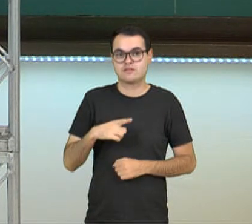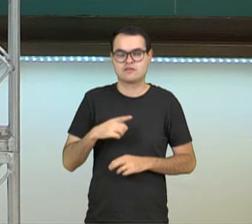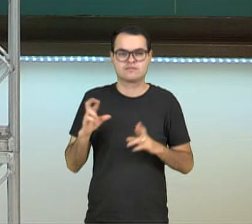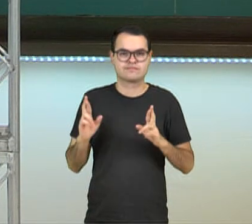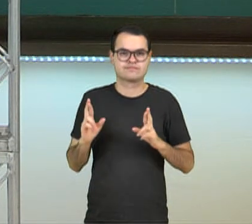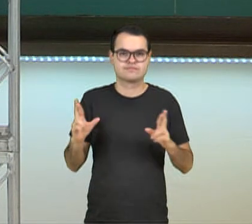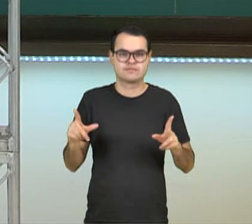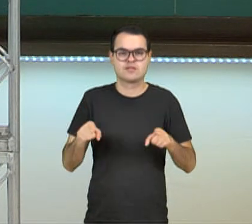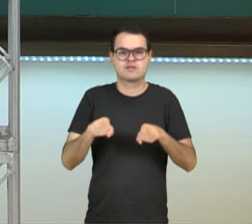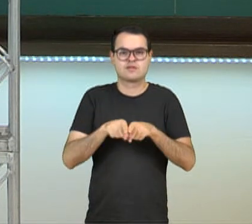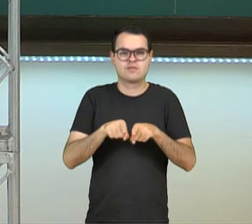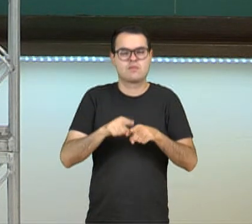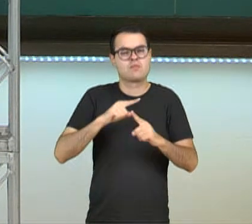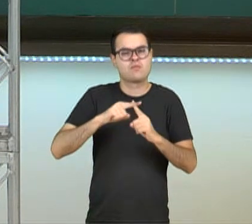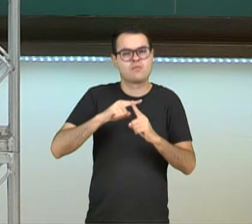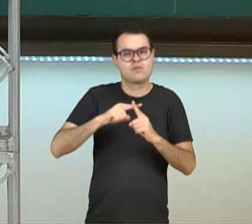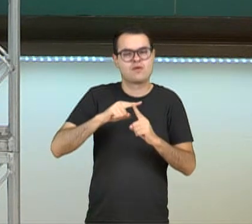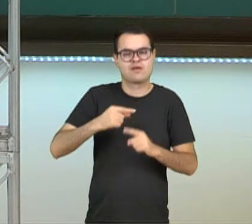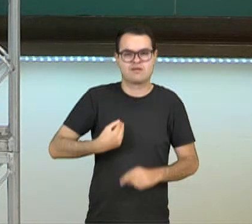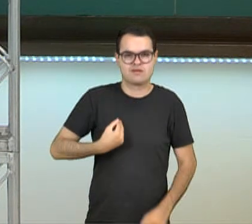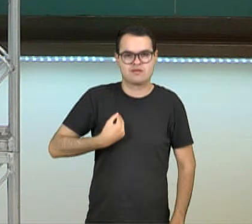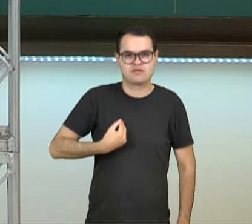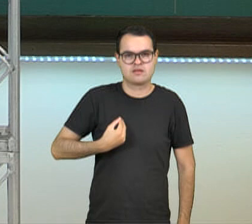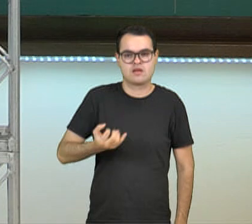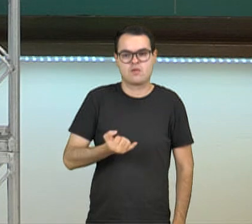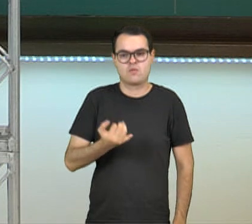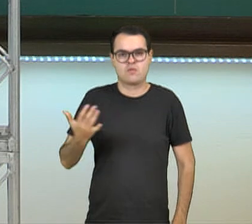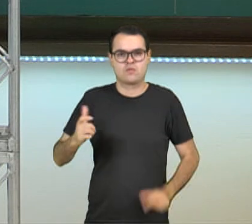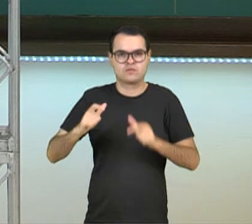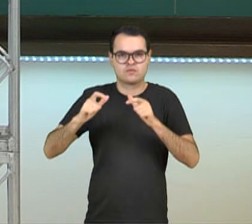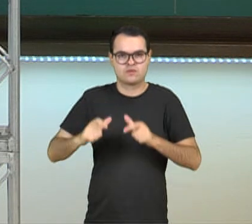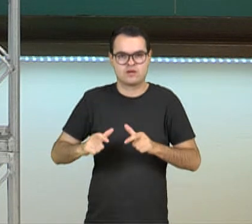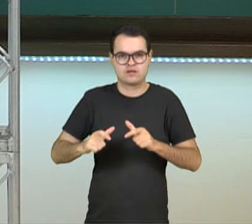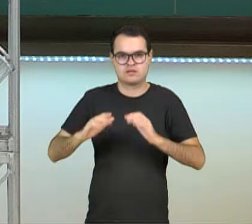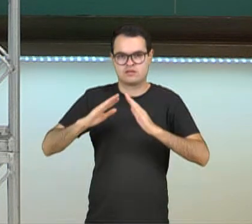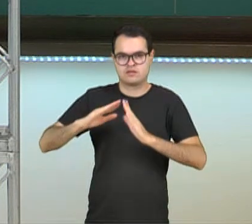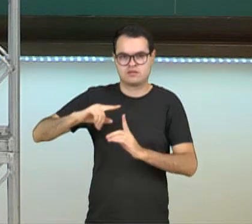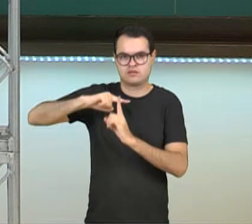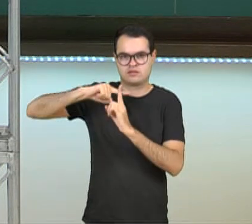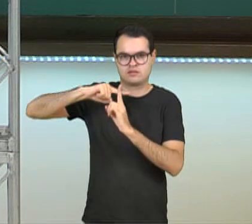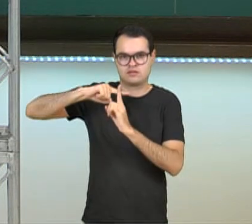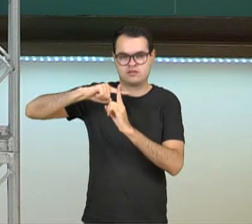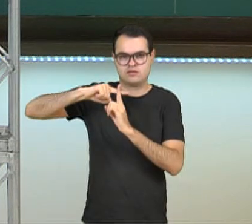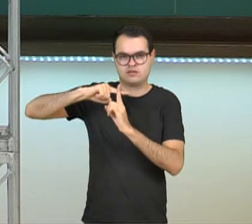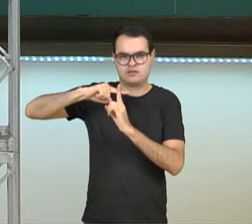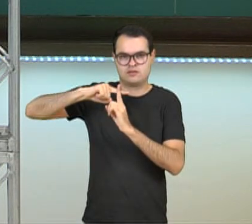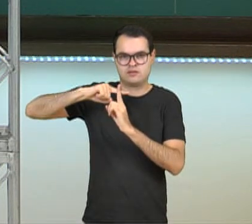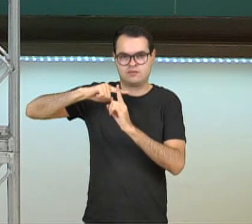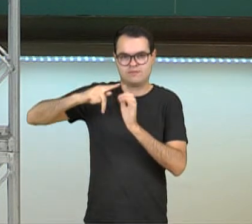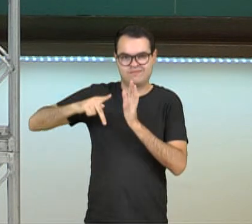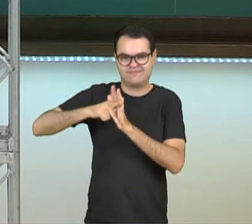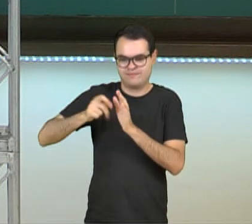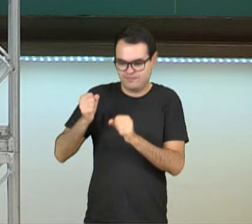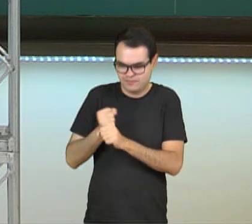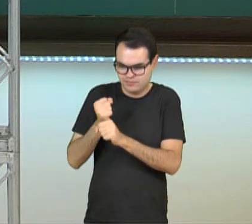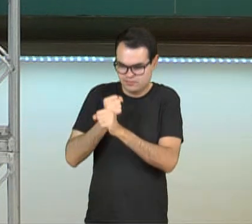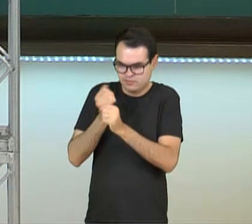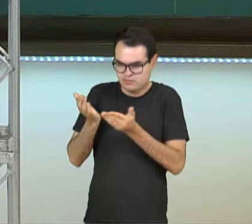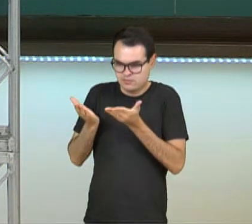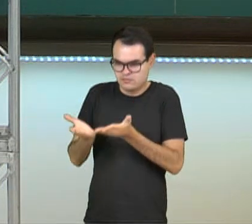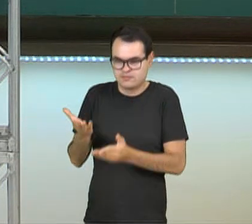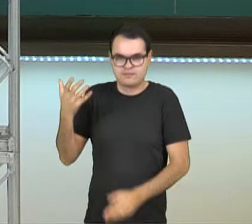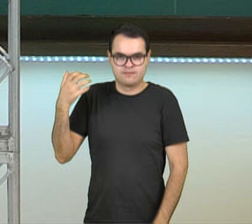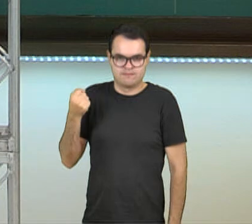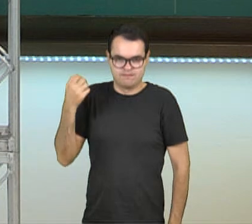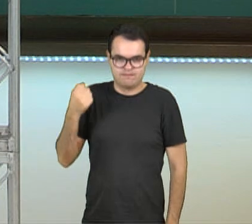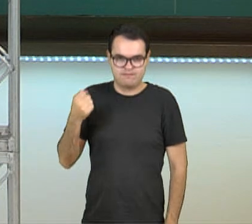diferença também, porque existem em alguns lugares as igrejas que eram construídas para os brancos